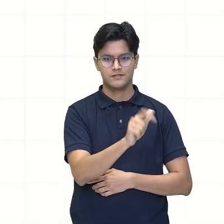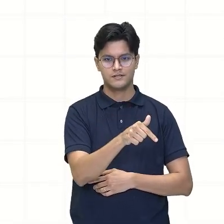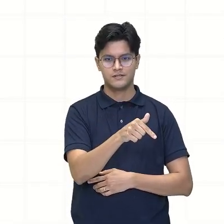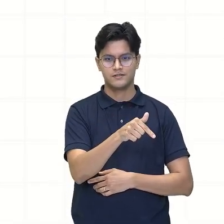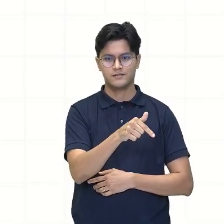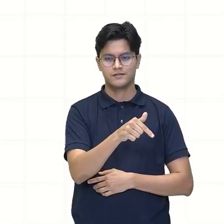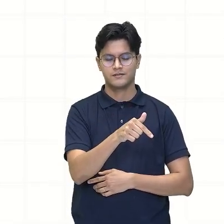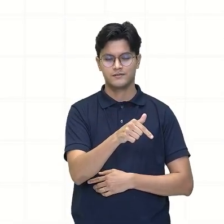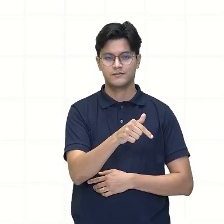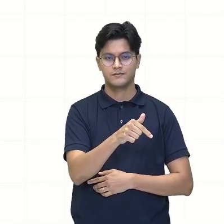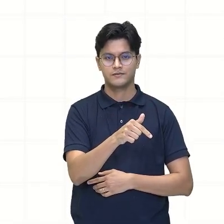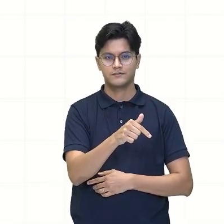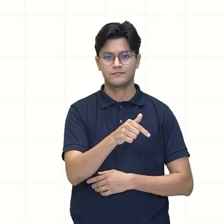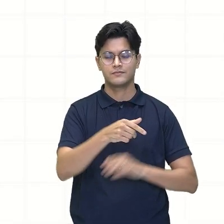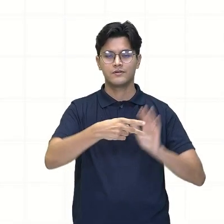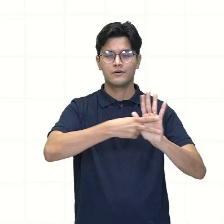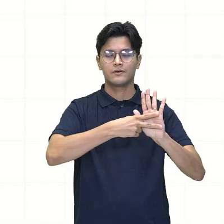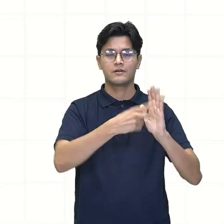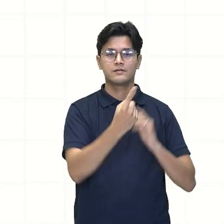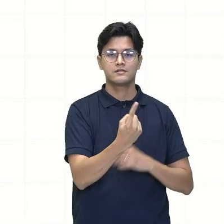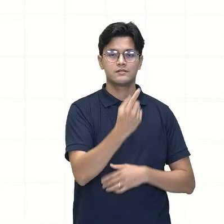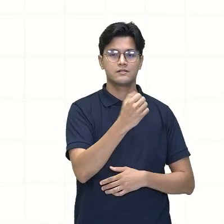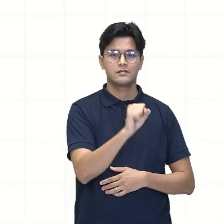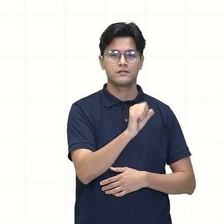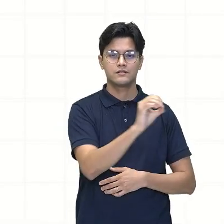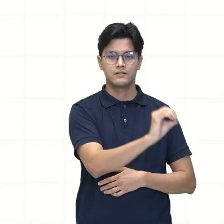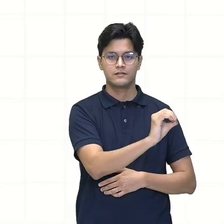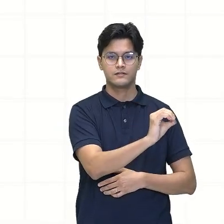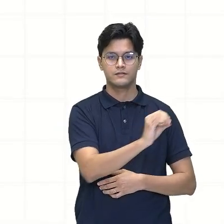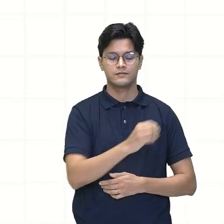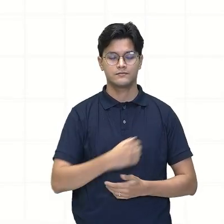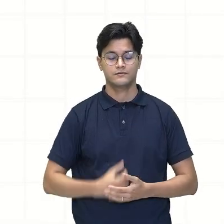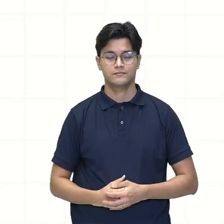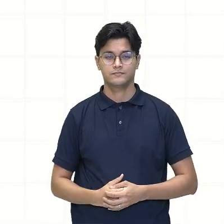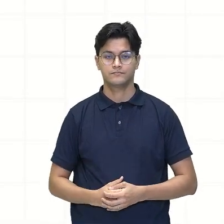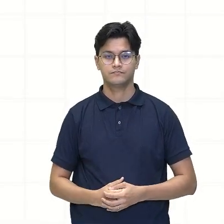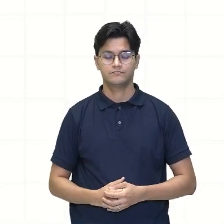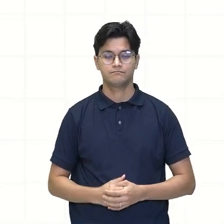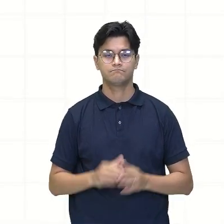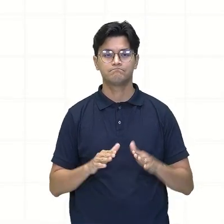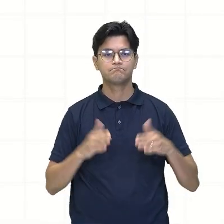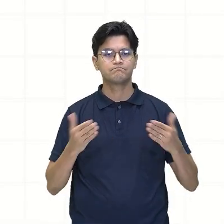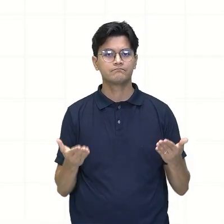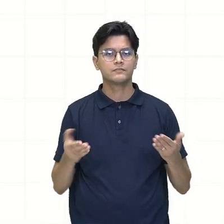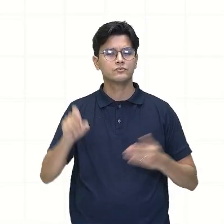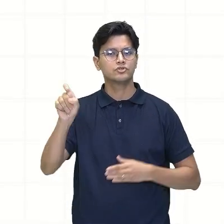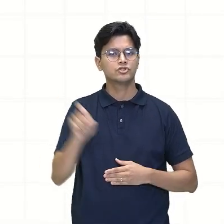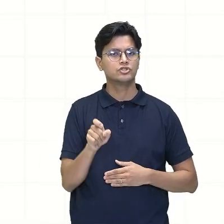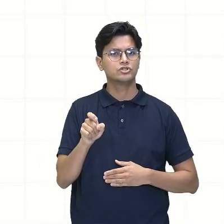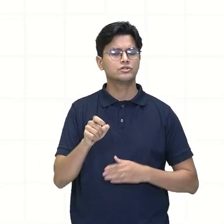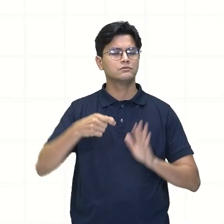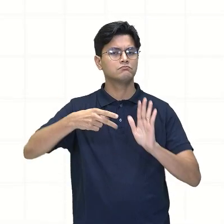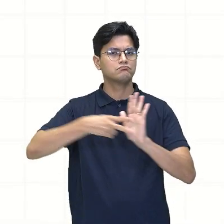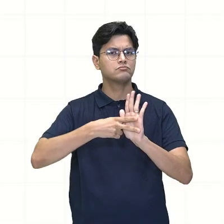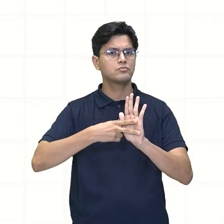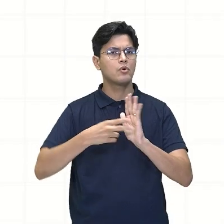161,57. Tudo isso igual a 180. Então, quanto vai ser o nosso x?